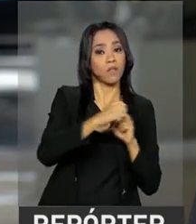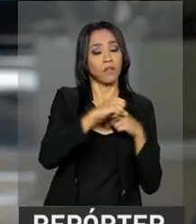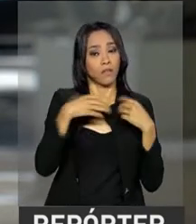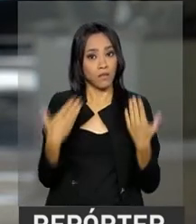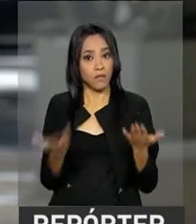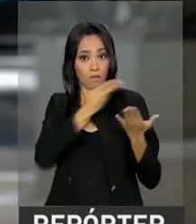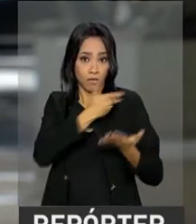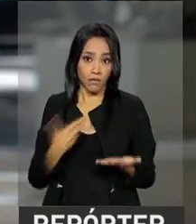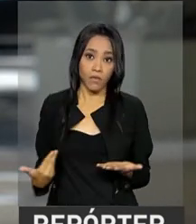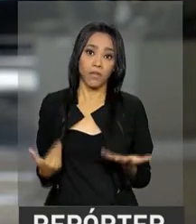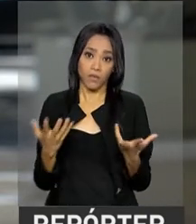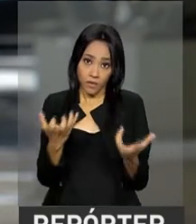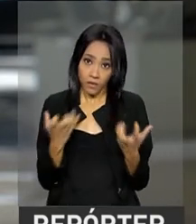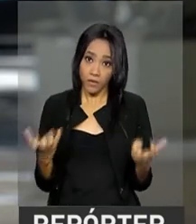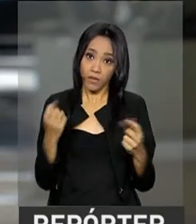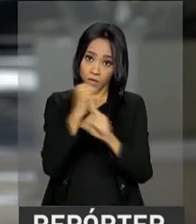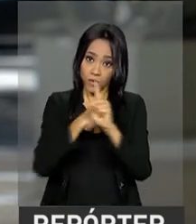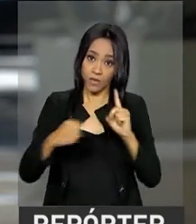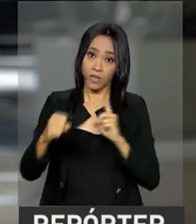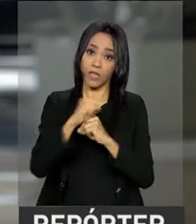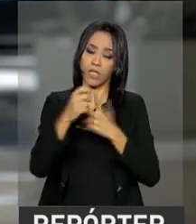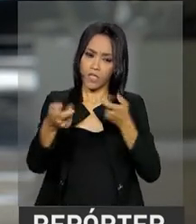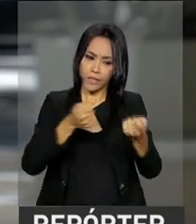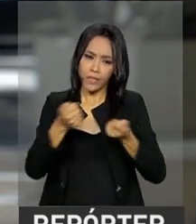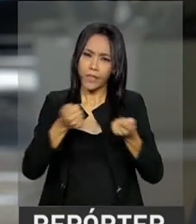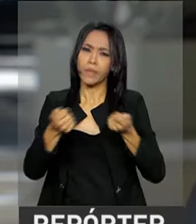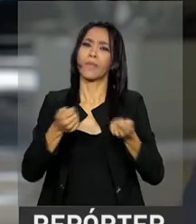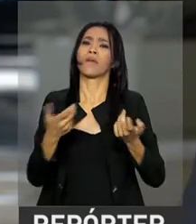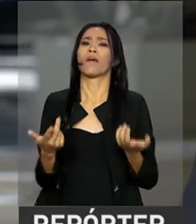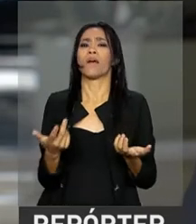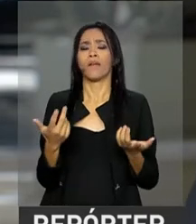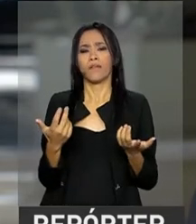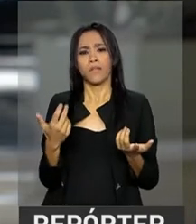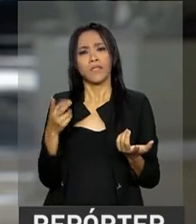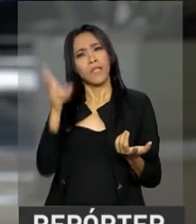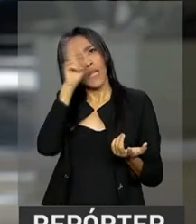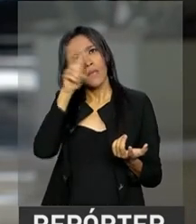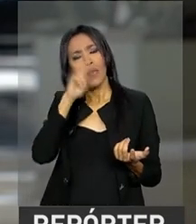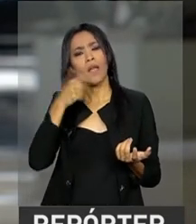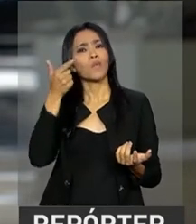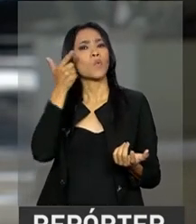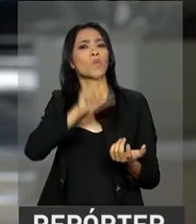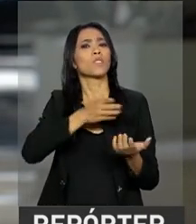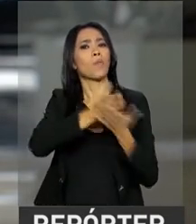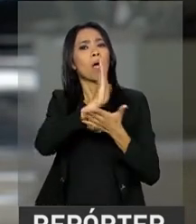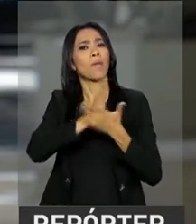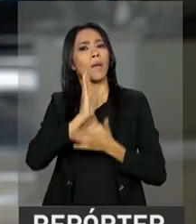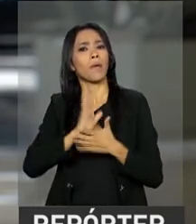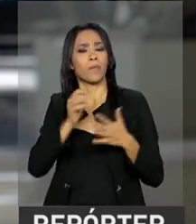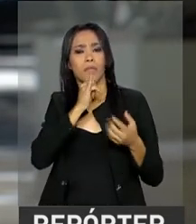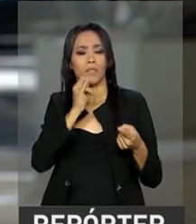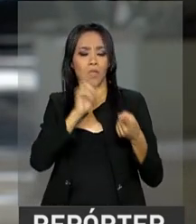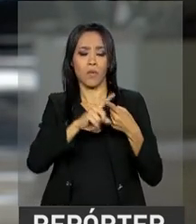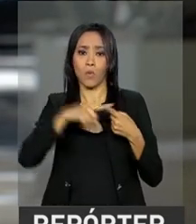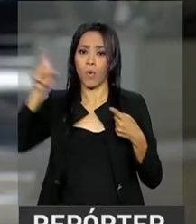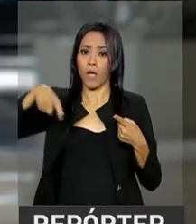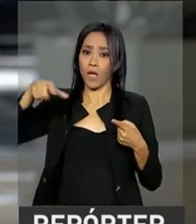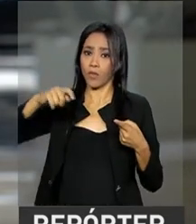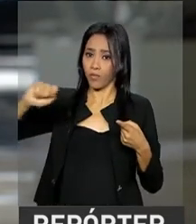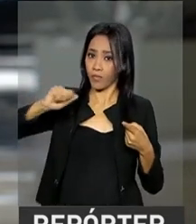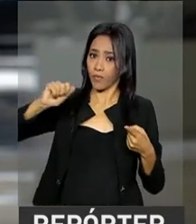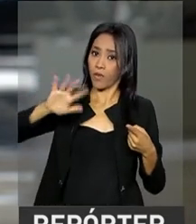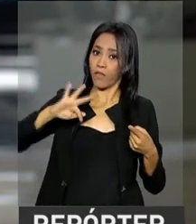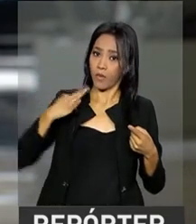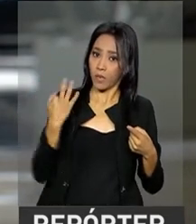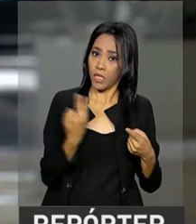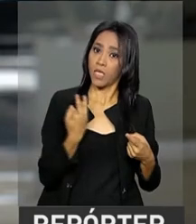sociedade mais estável disse isso ao lembrar dos avanços em programas sociais como por exemplo no bolsa família uma valorização